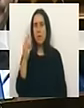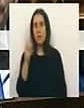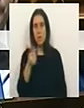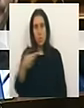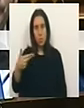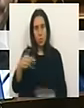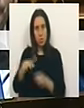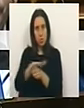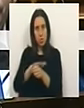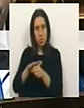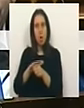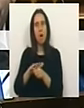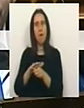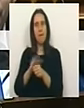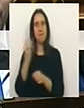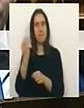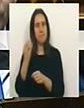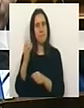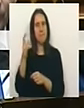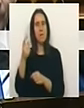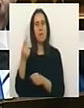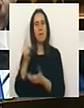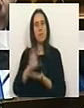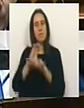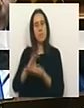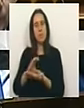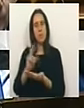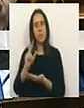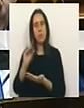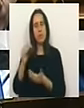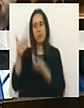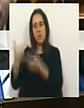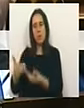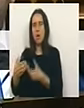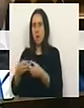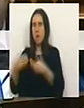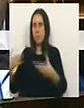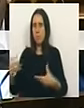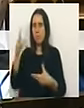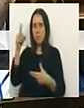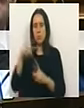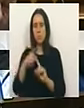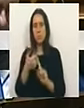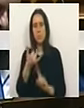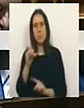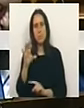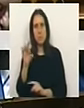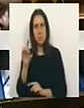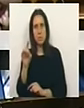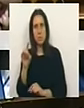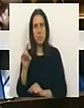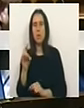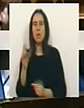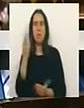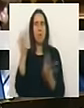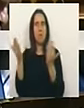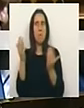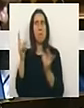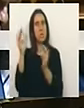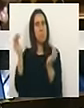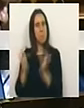euro, que aumentaram os seus custos de financiamento a 10 anos durante o ano de 2016, e incomparavelmente menos